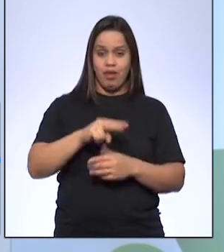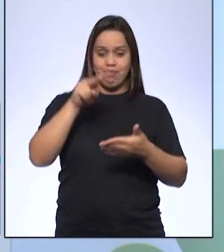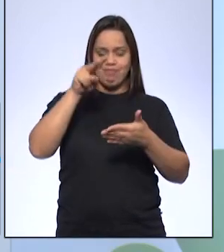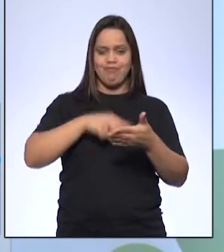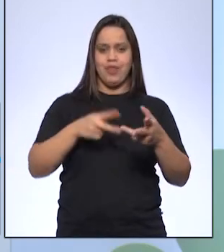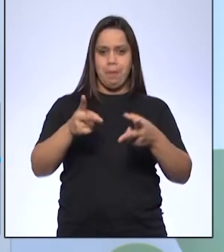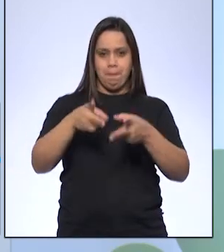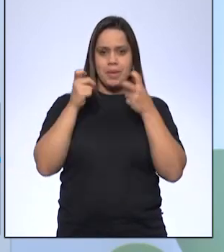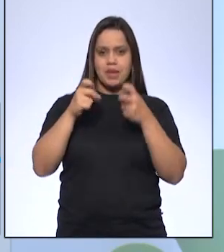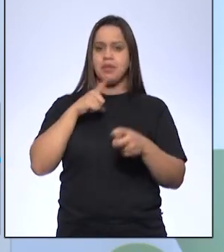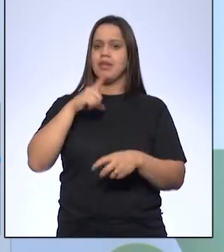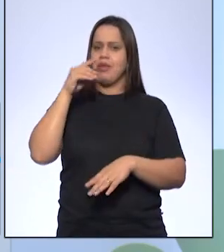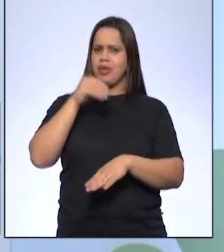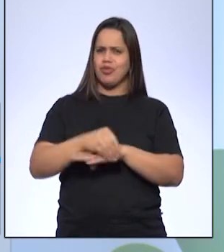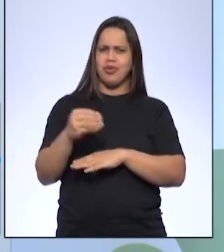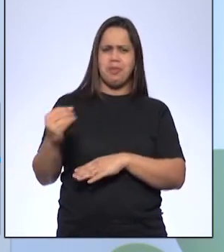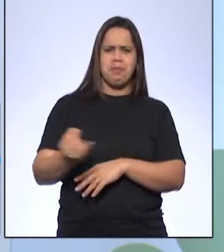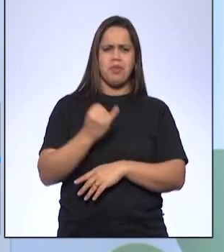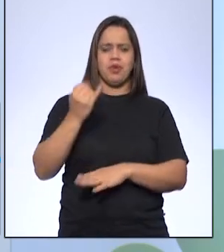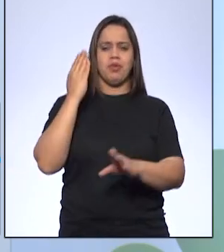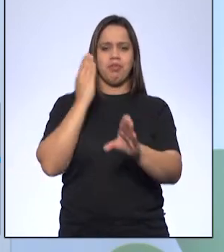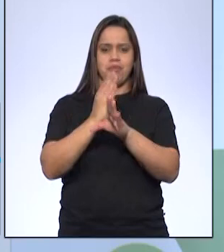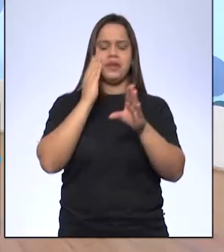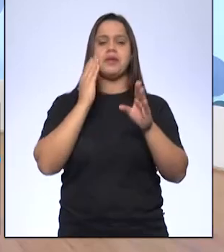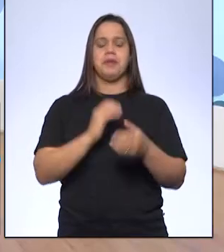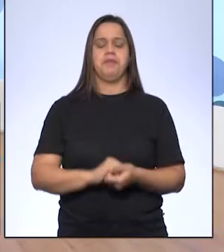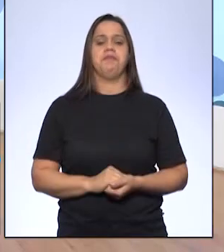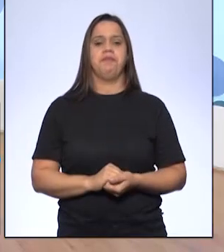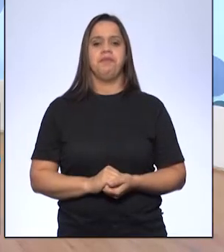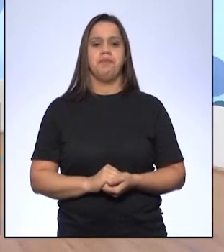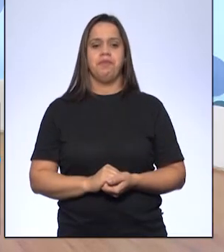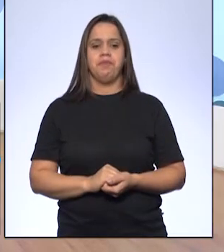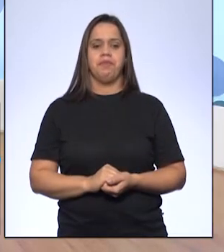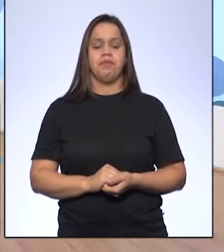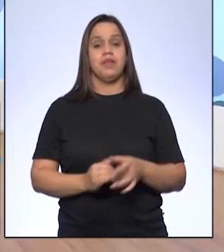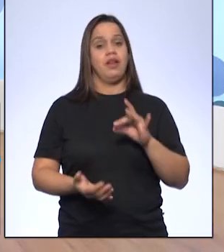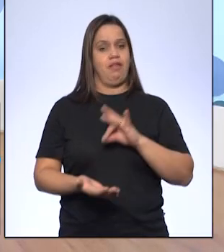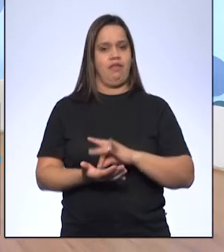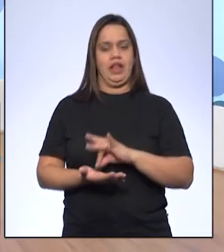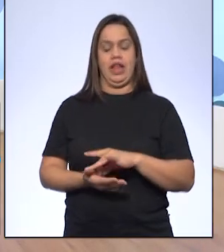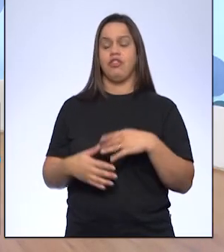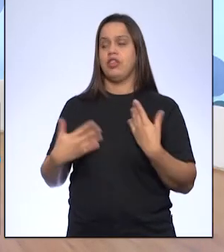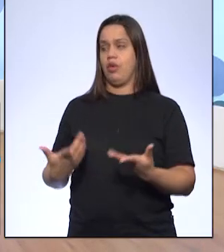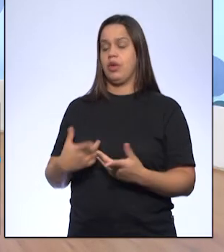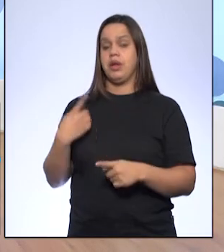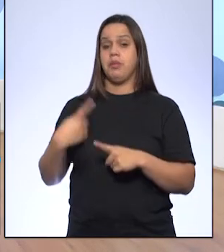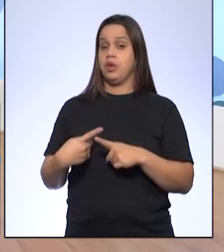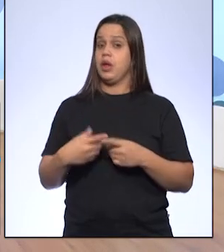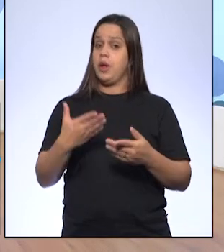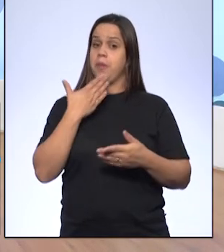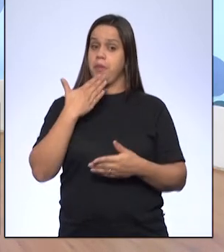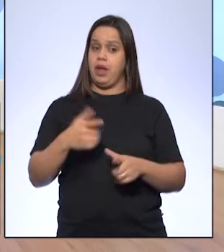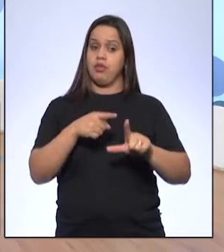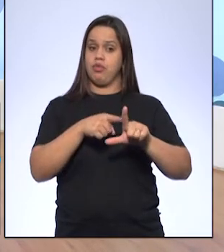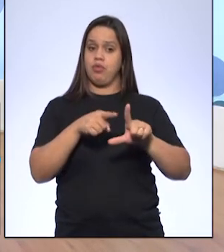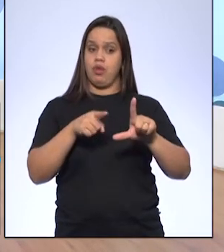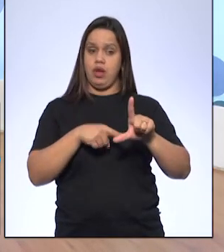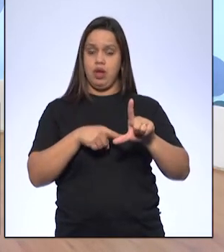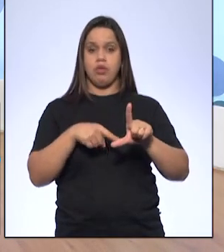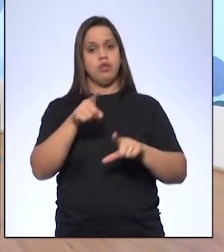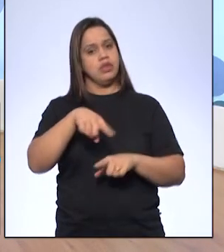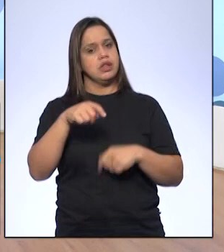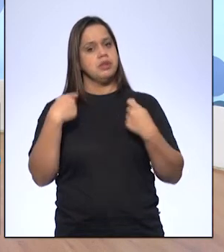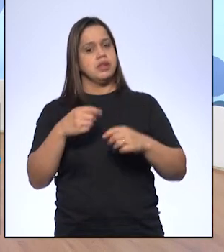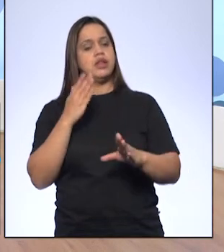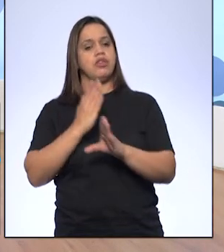muito grande para essa identificação. Isso mesmo. Então, como ele, eu peço o ângulo nesse daí, e no caso vocês